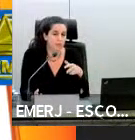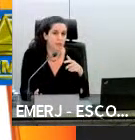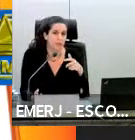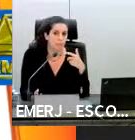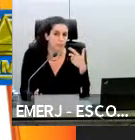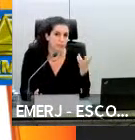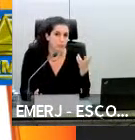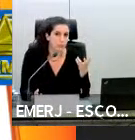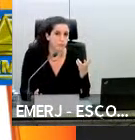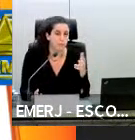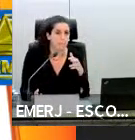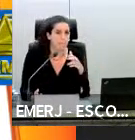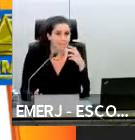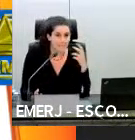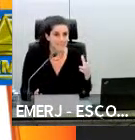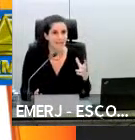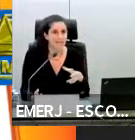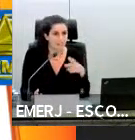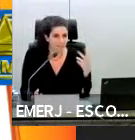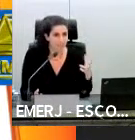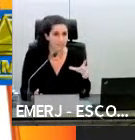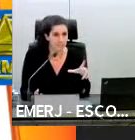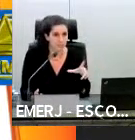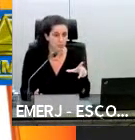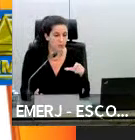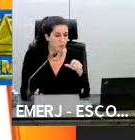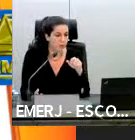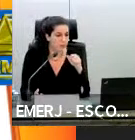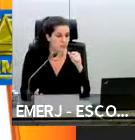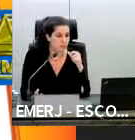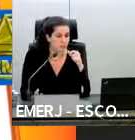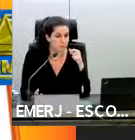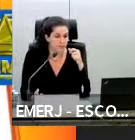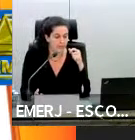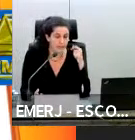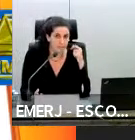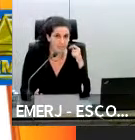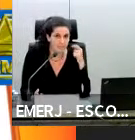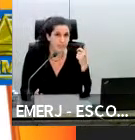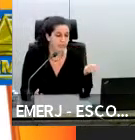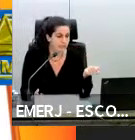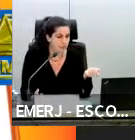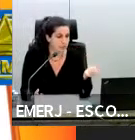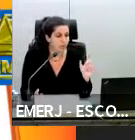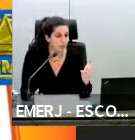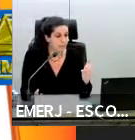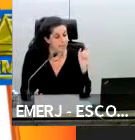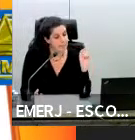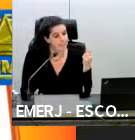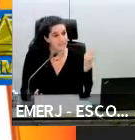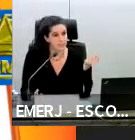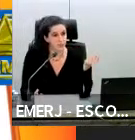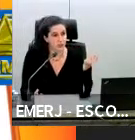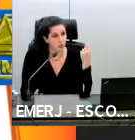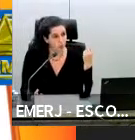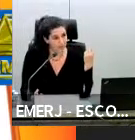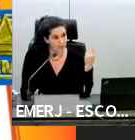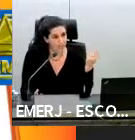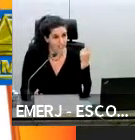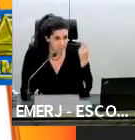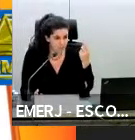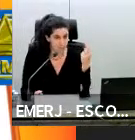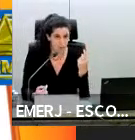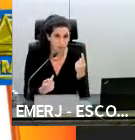justiça, podemos pensar essa prevenção e como é que a gente pode pensar em estratégias para coibir? E, nesse sentido, a